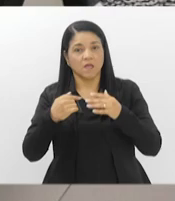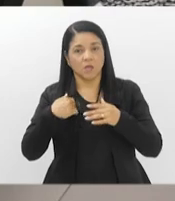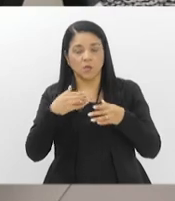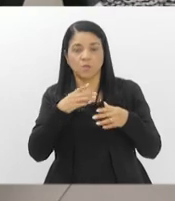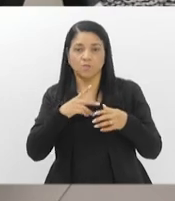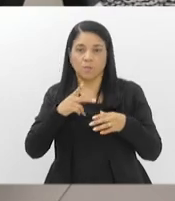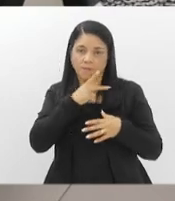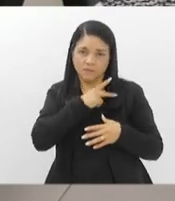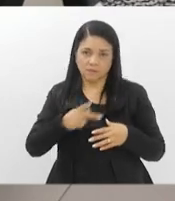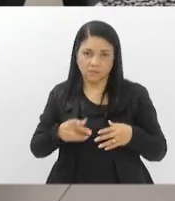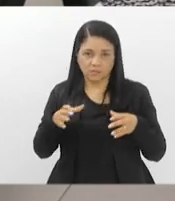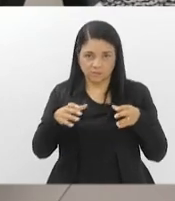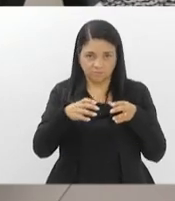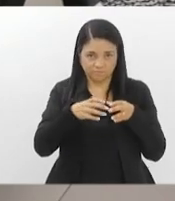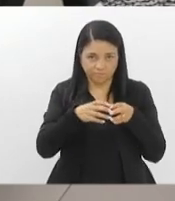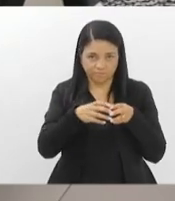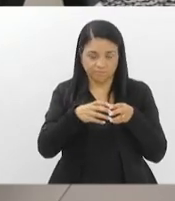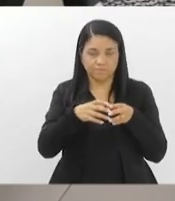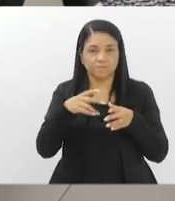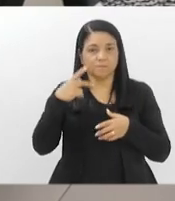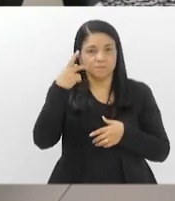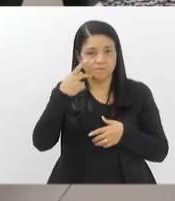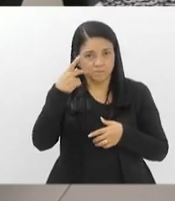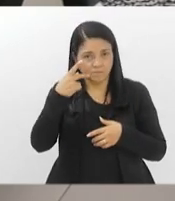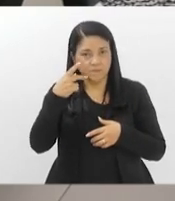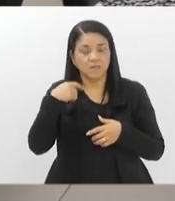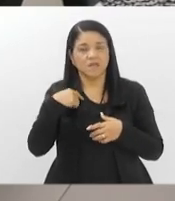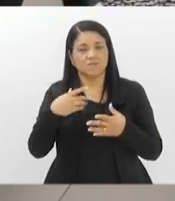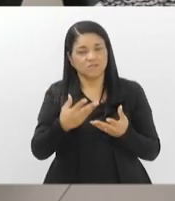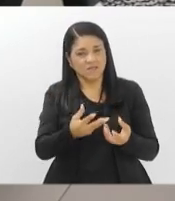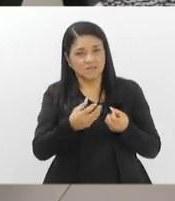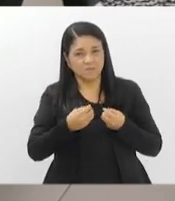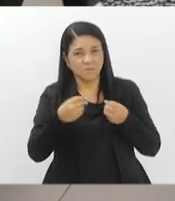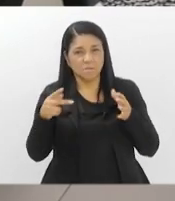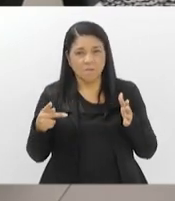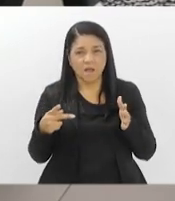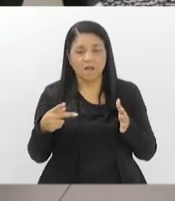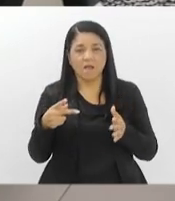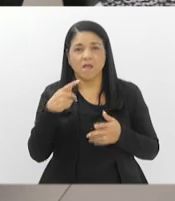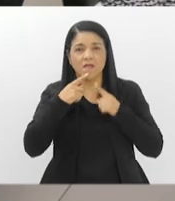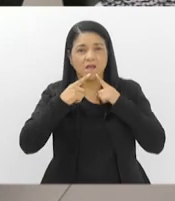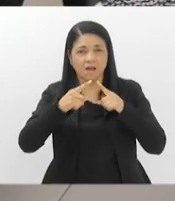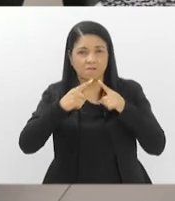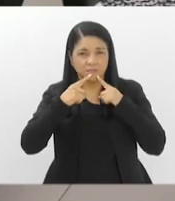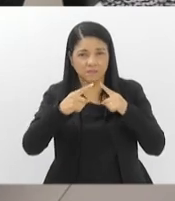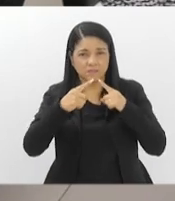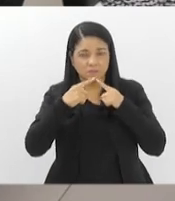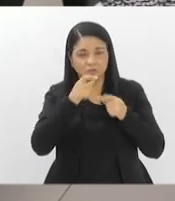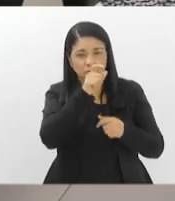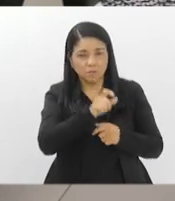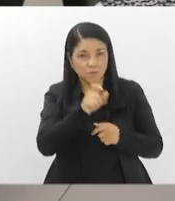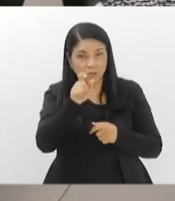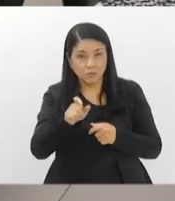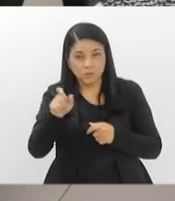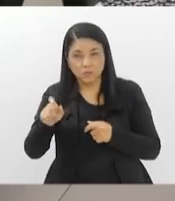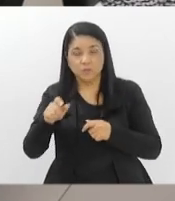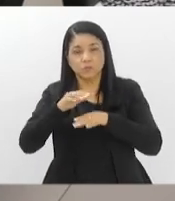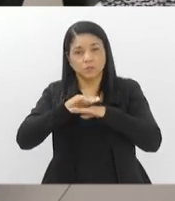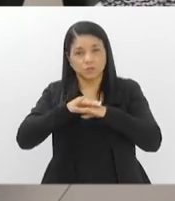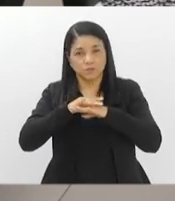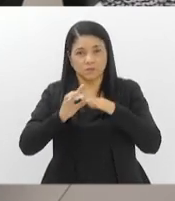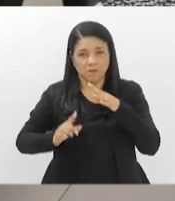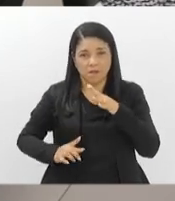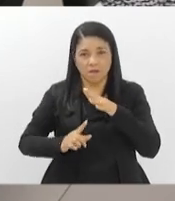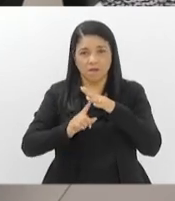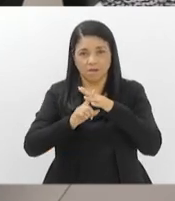presidente estamos recebendo muita reclamação sobre os planos de saúde principalmente para pessoas com doenças raras né o